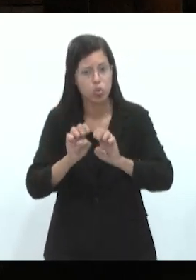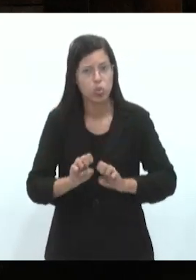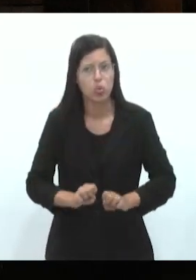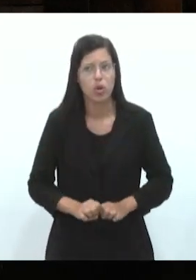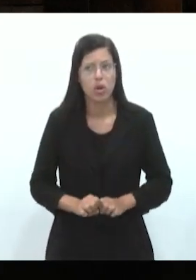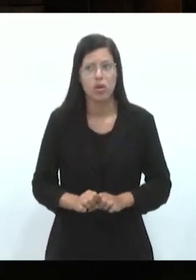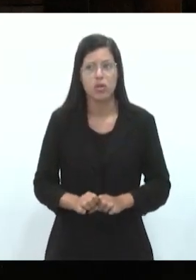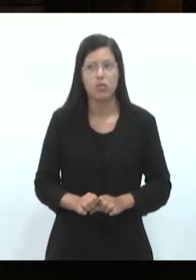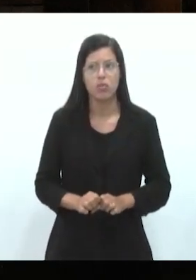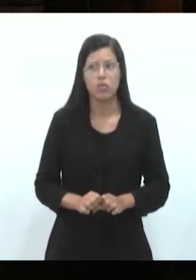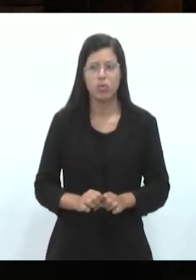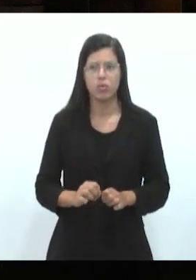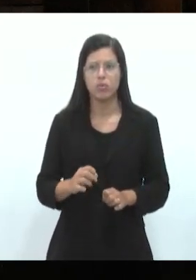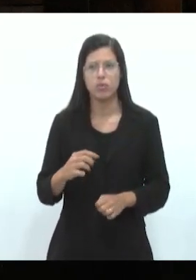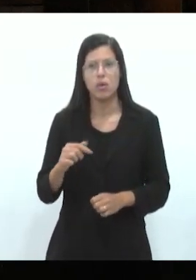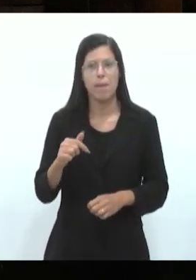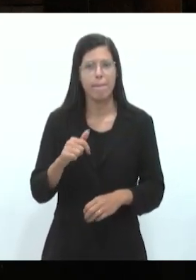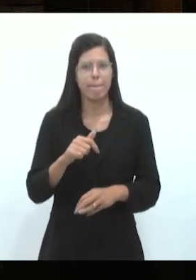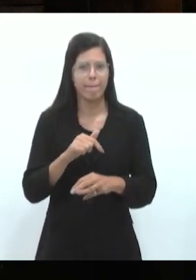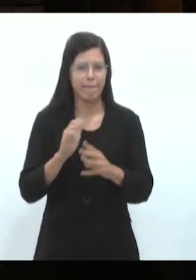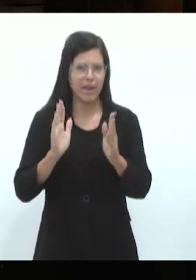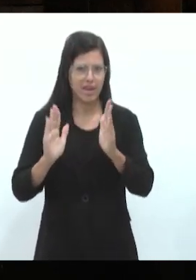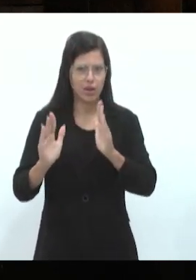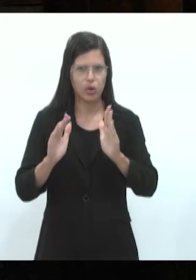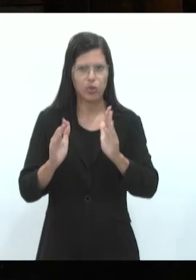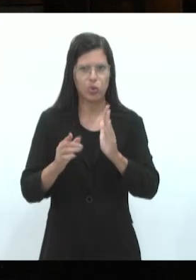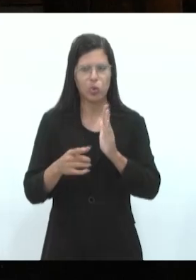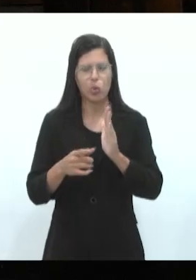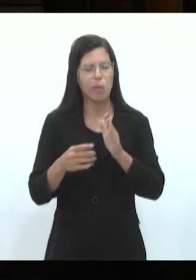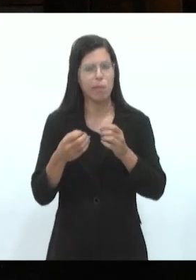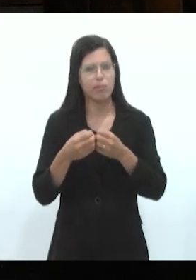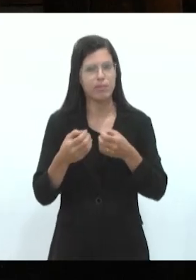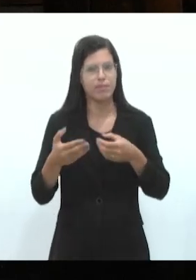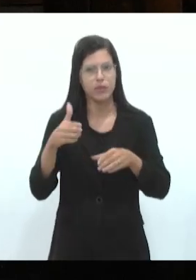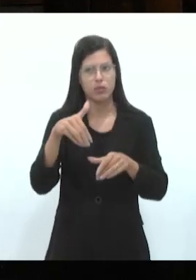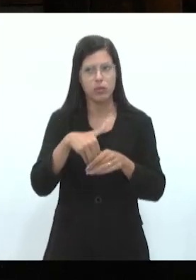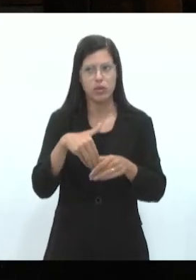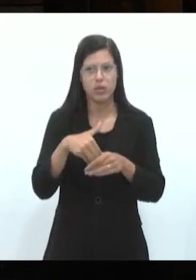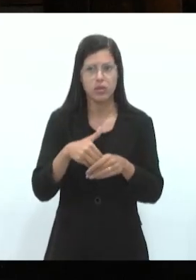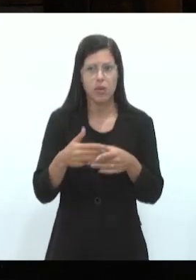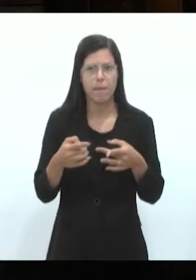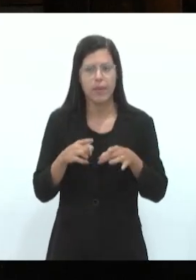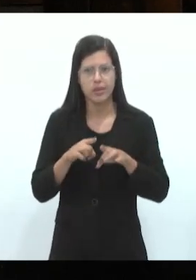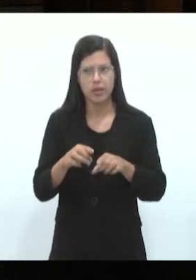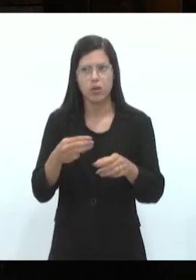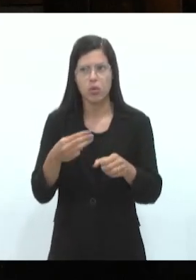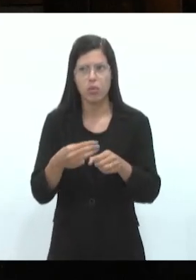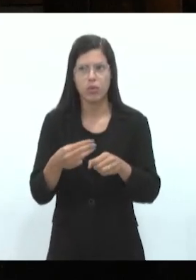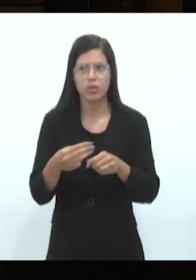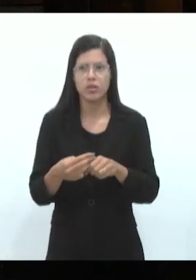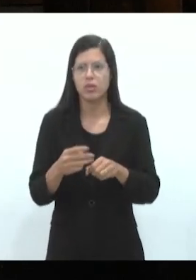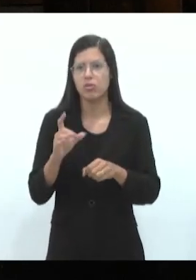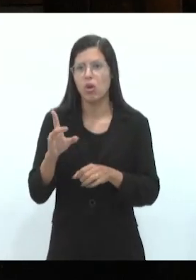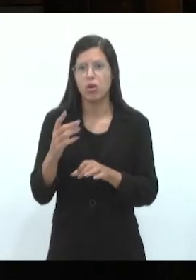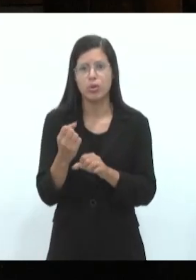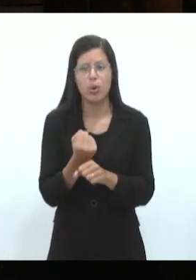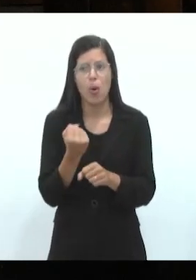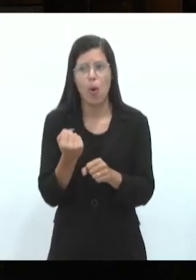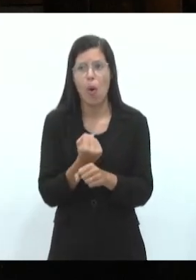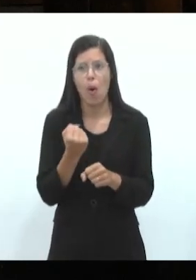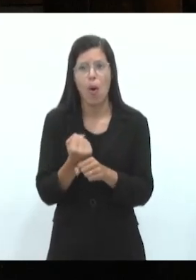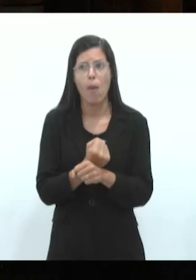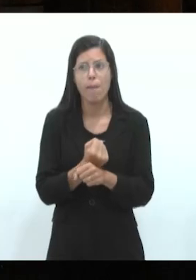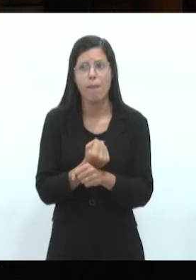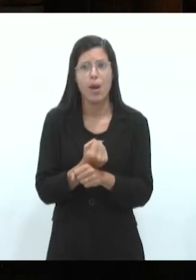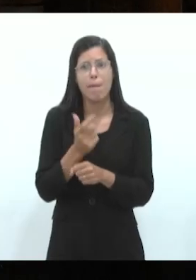nas épocas pré-eleitorais, fazendo parceria com os municípios de drenagem e pavimentação para